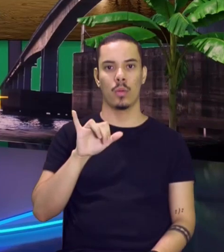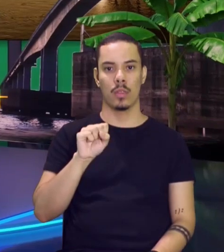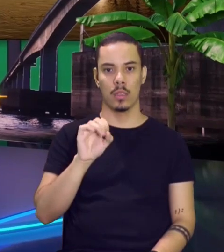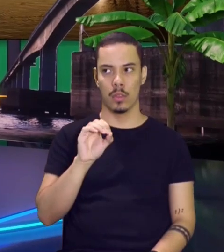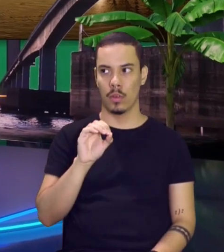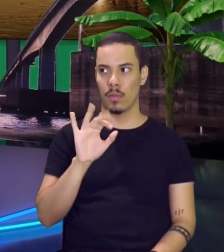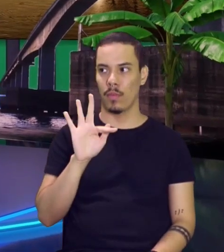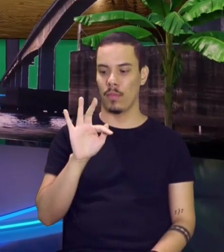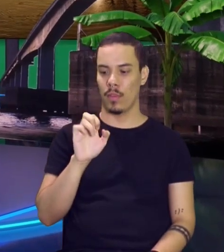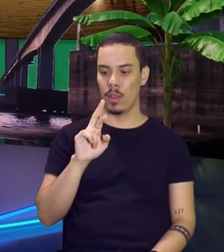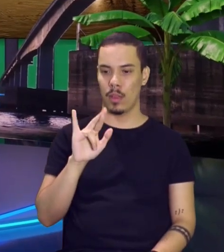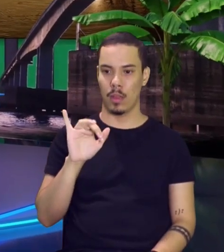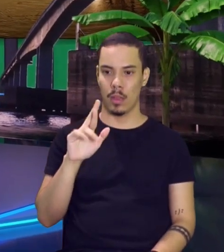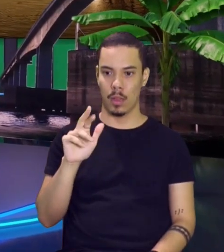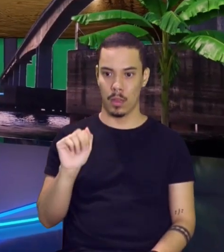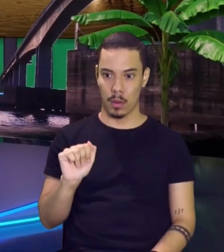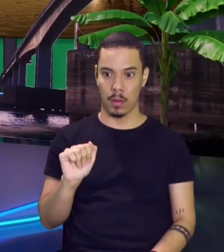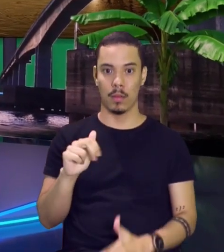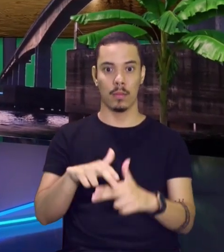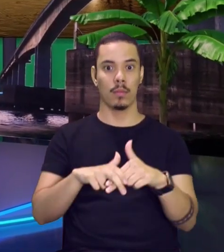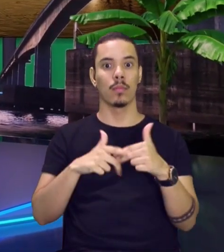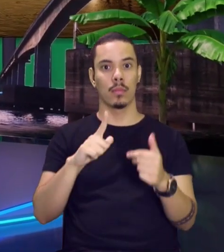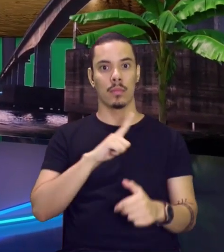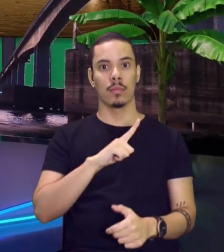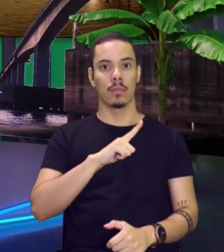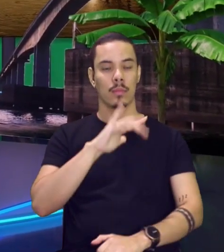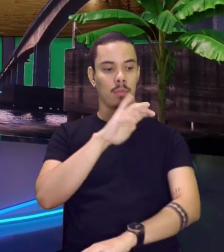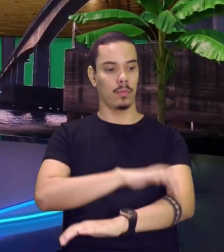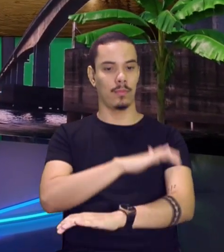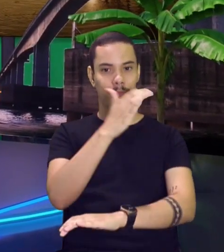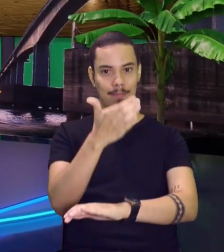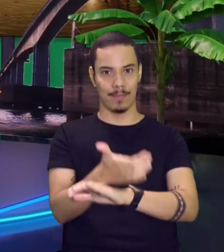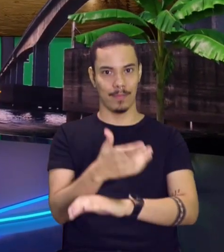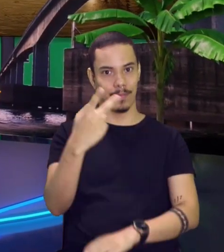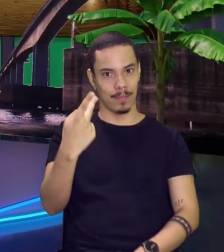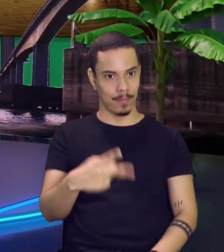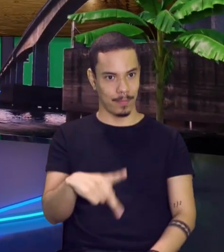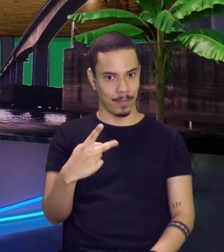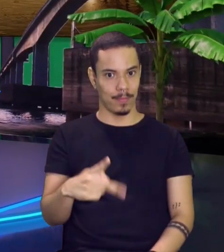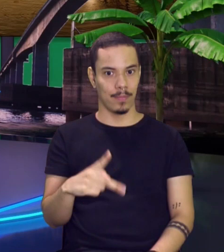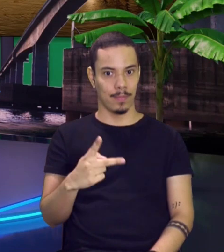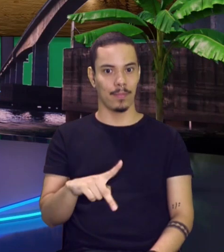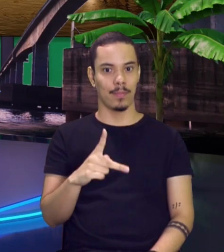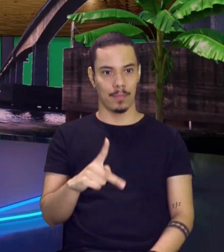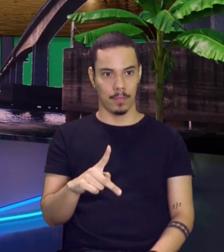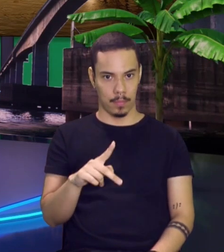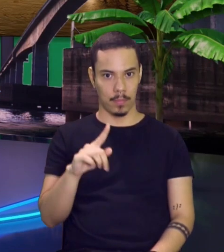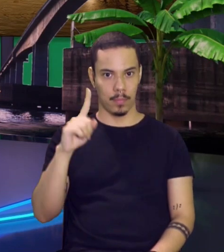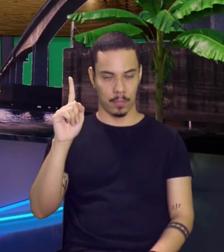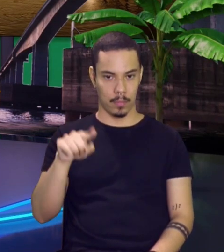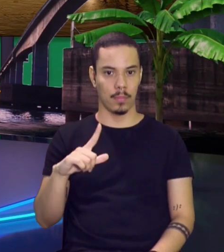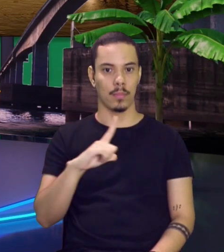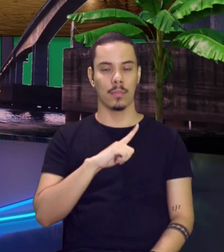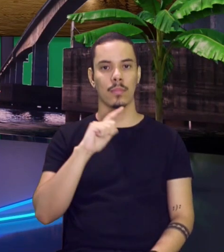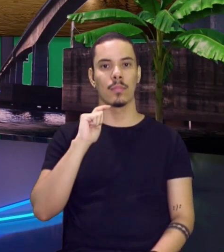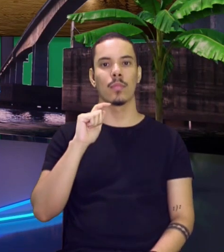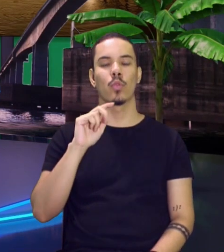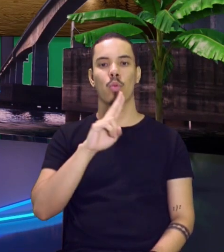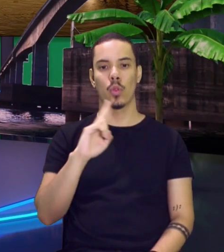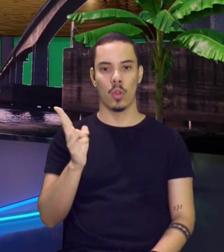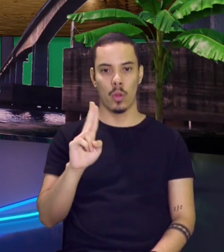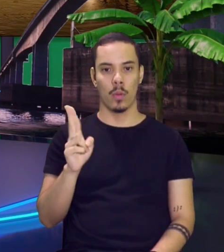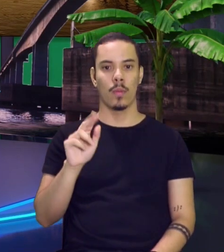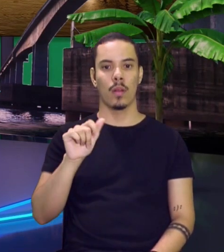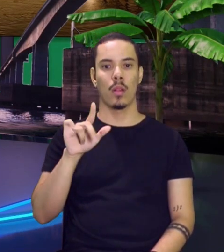Quando você vier em Porto Velho, você vai ter um estádio aqui com o nome Estádio Aloísio Ferreira, que